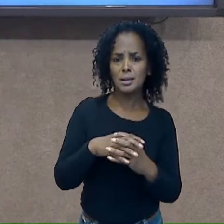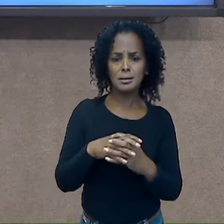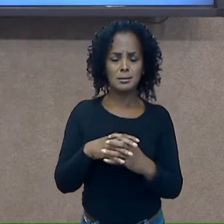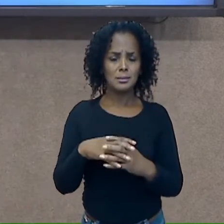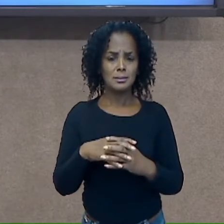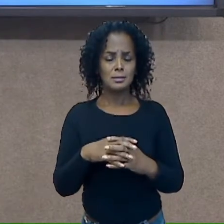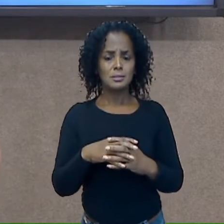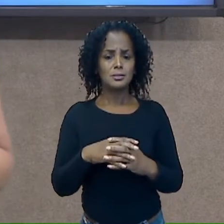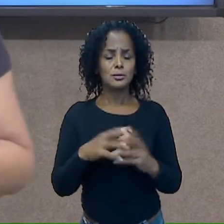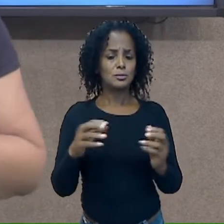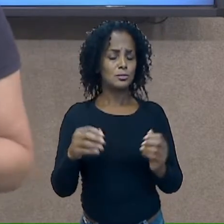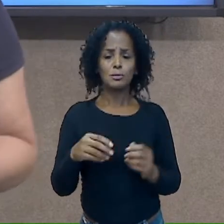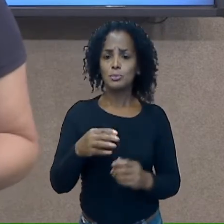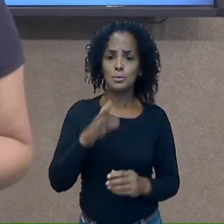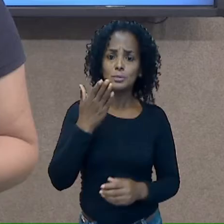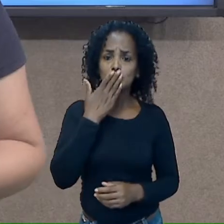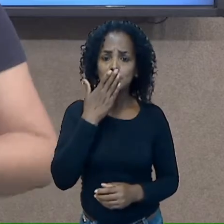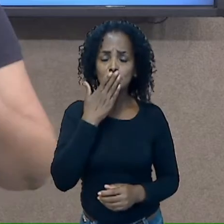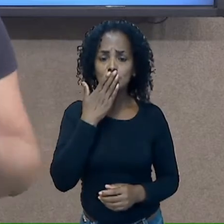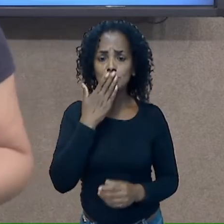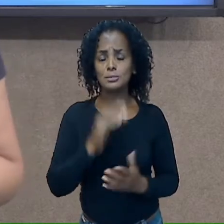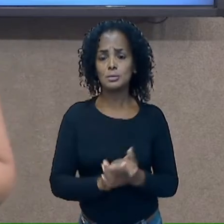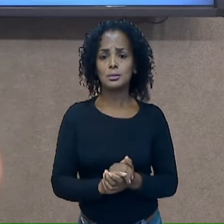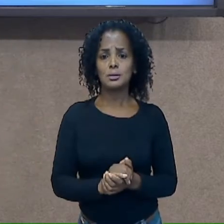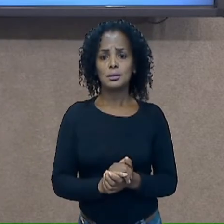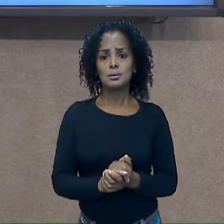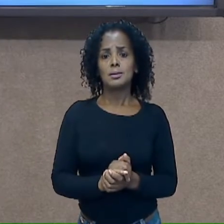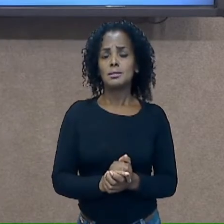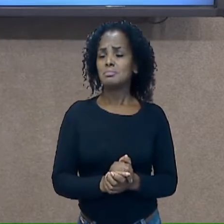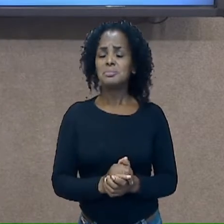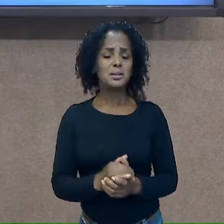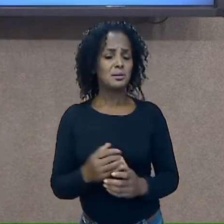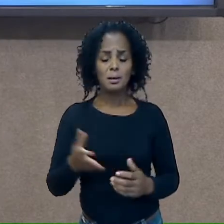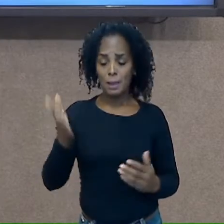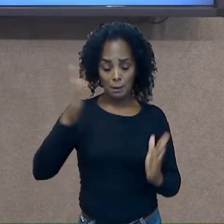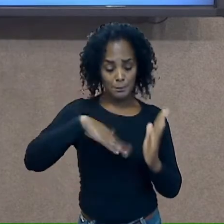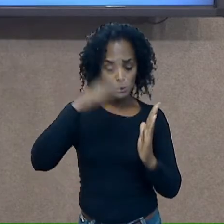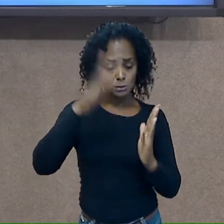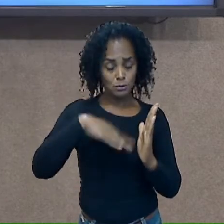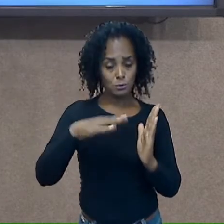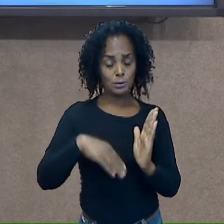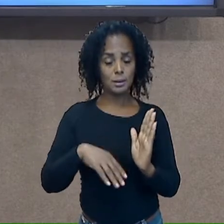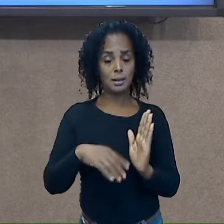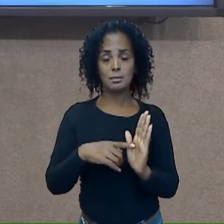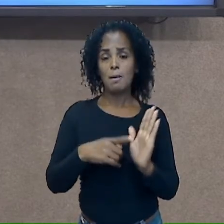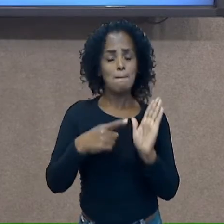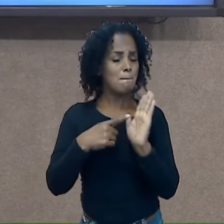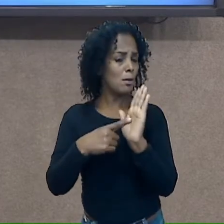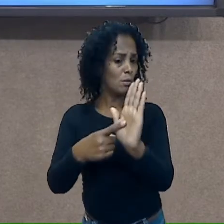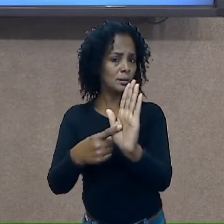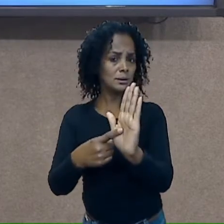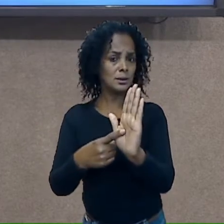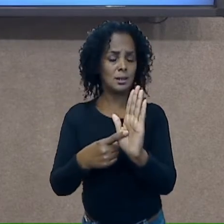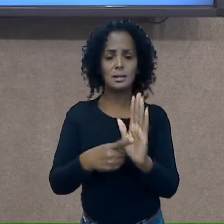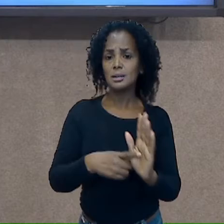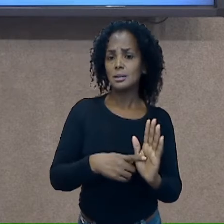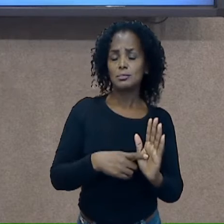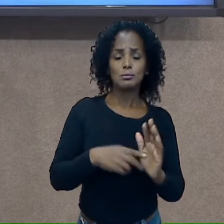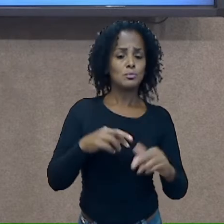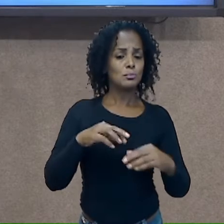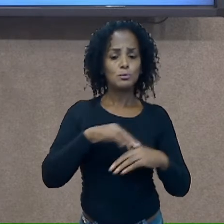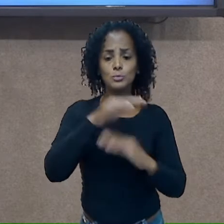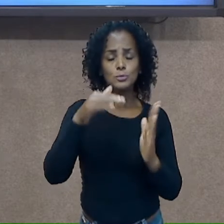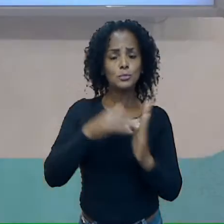pintura corporal, ela faz parte da identidade indígena, né? Ela está inserida no dia a dia do